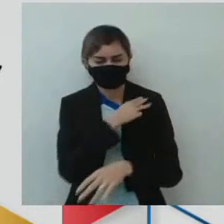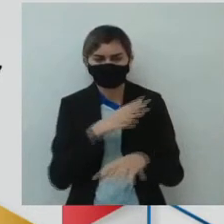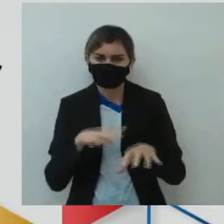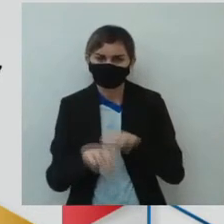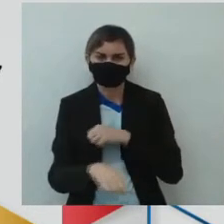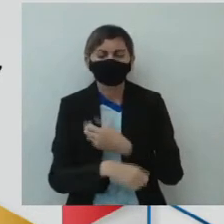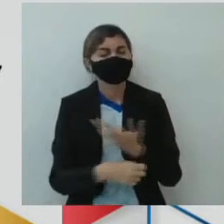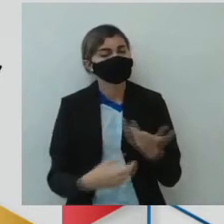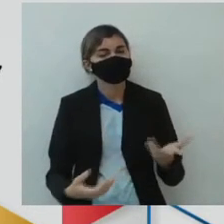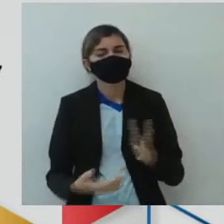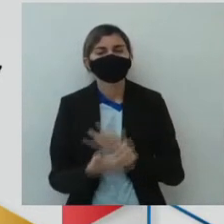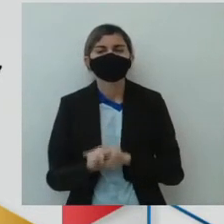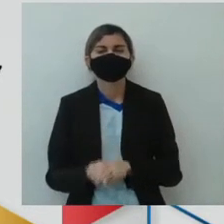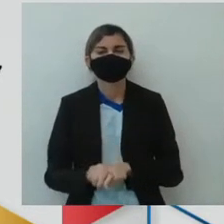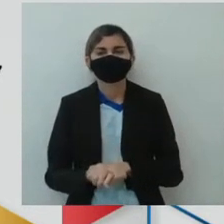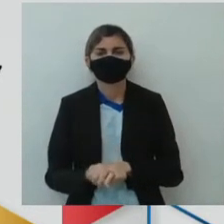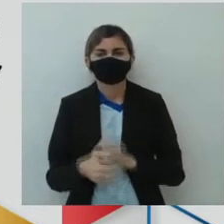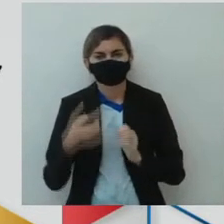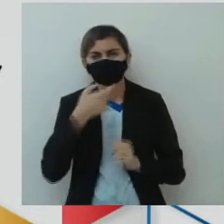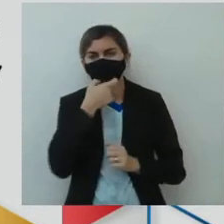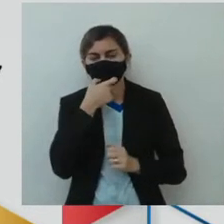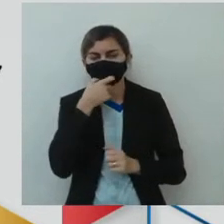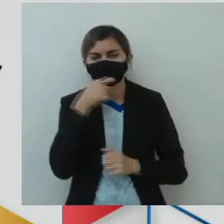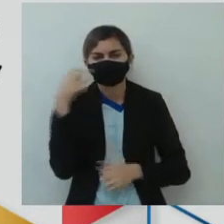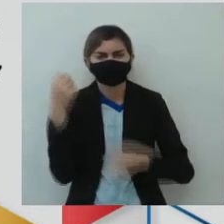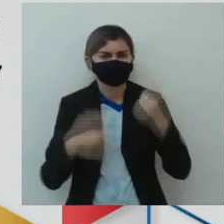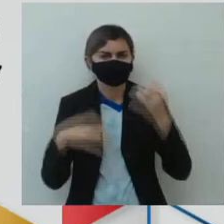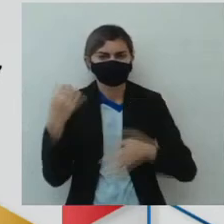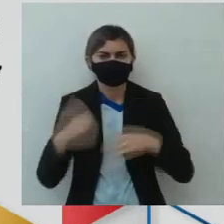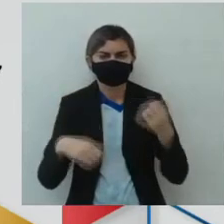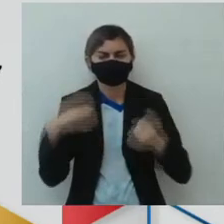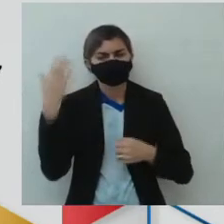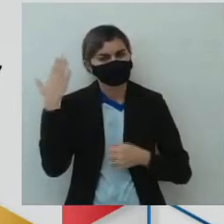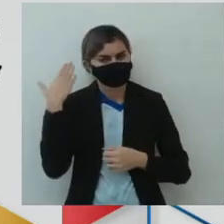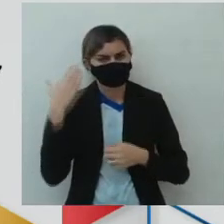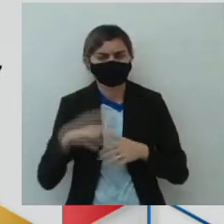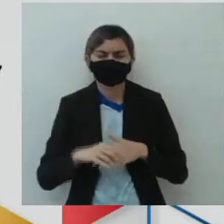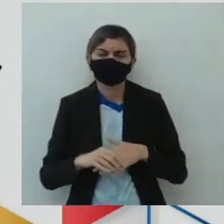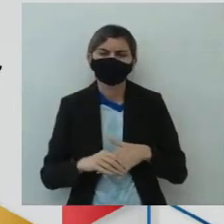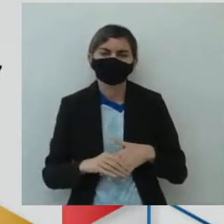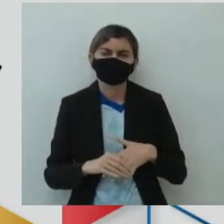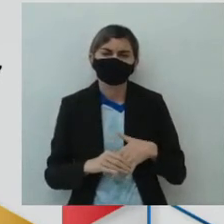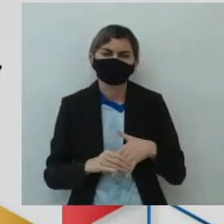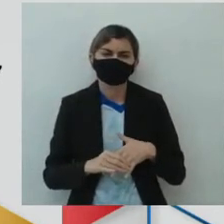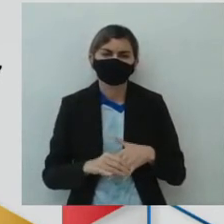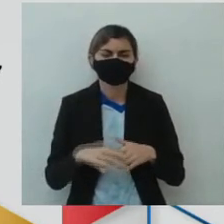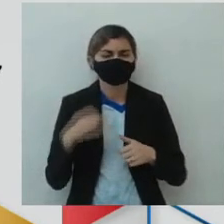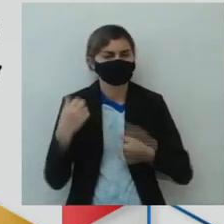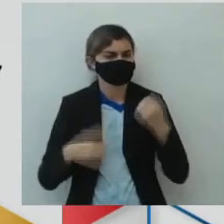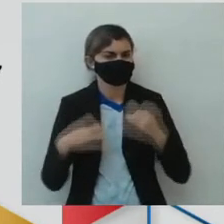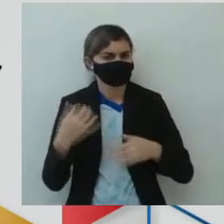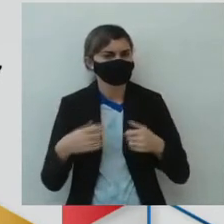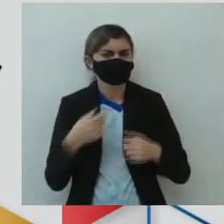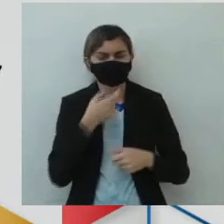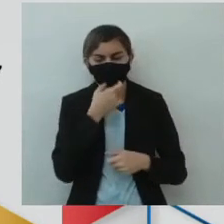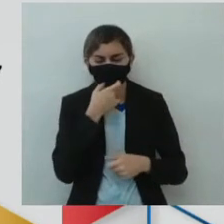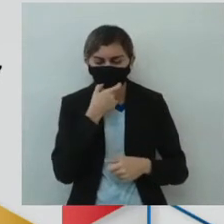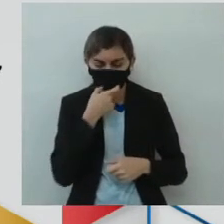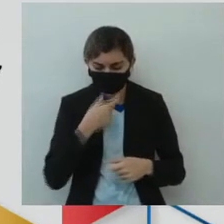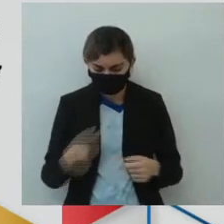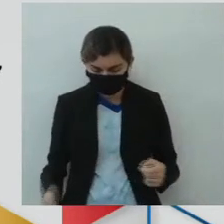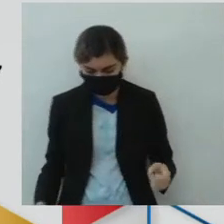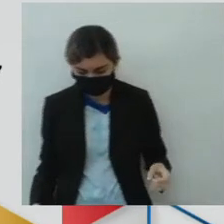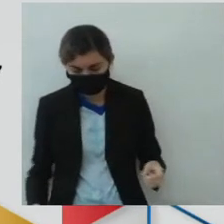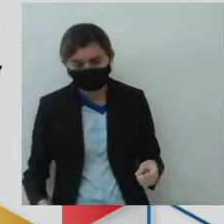Speed o Fit da livro York challenge Tour Baden porta want to keep in mind is